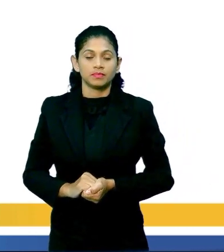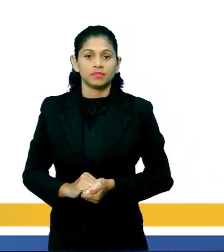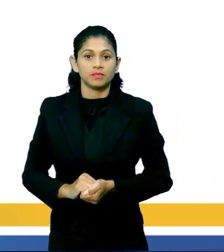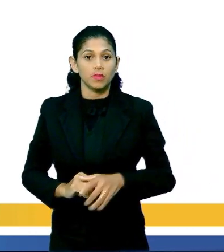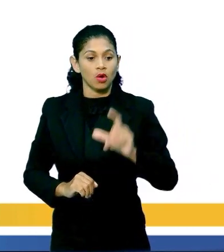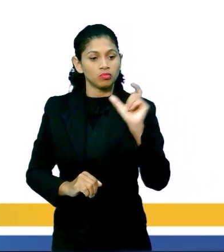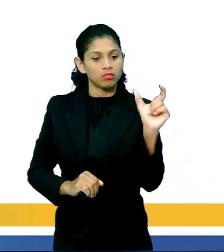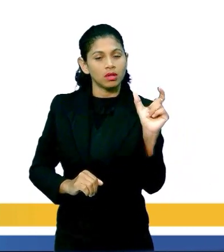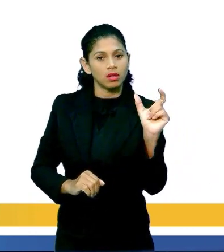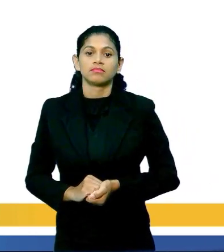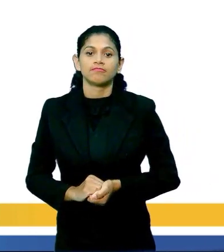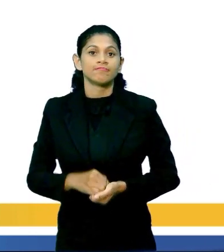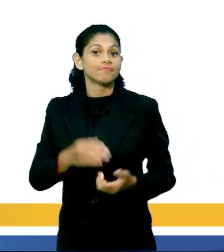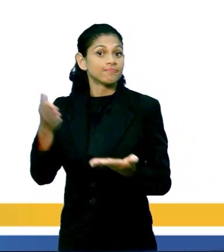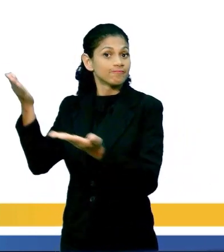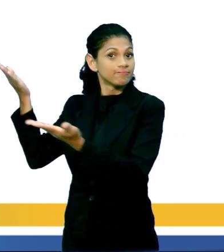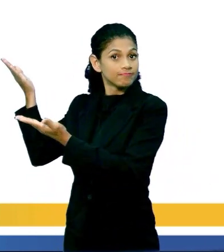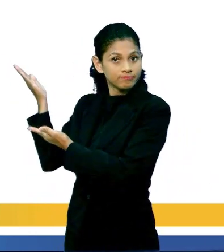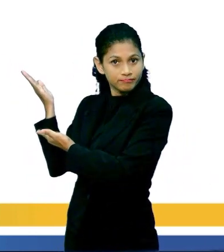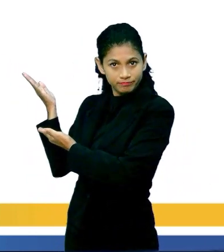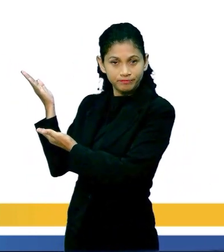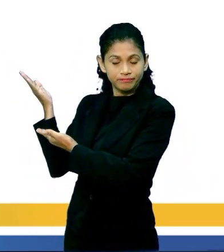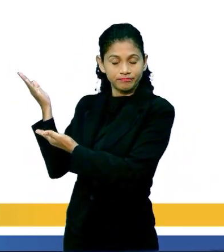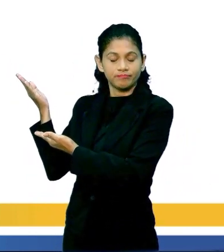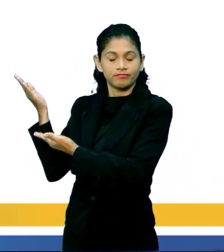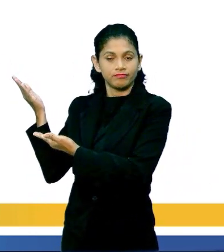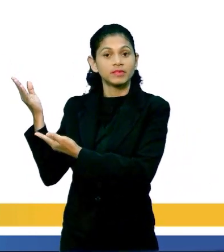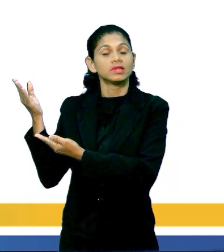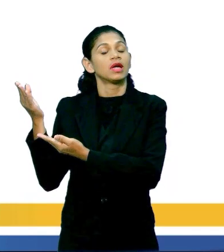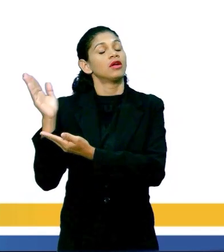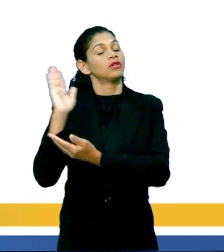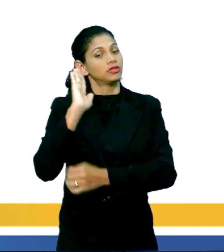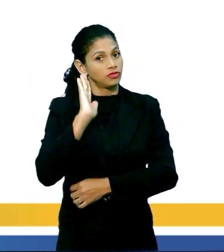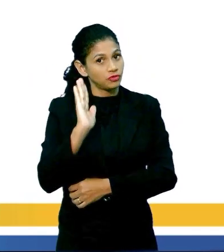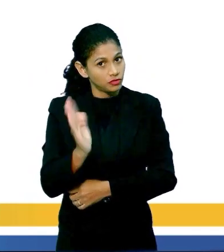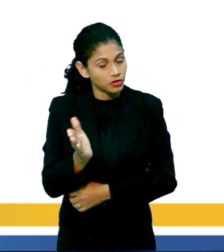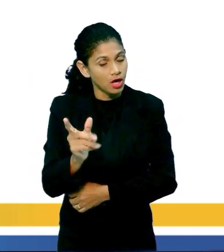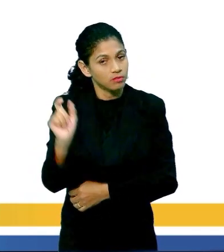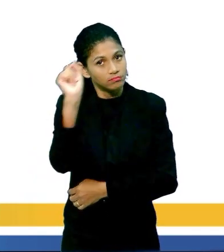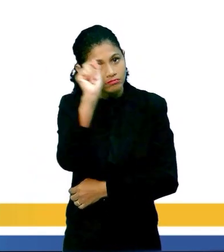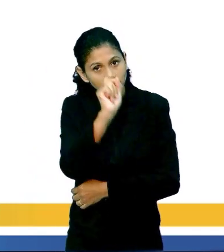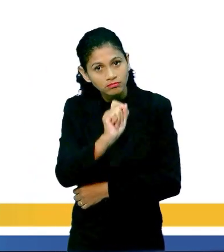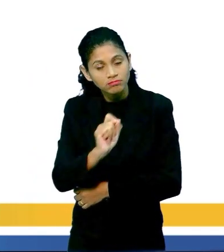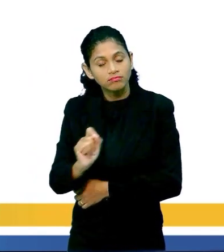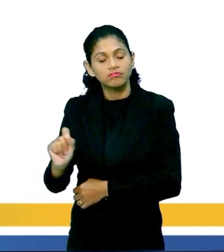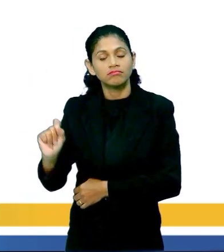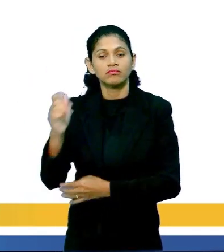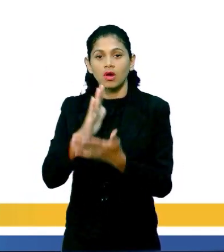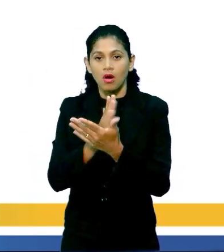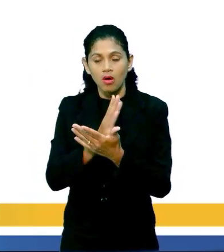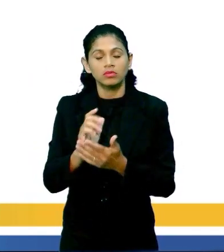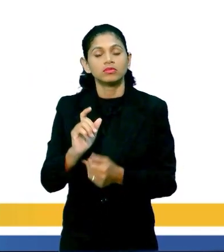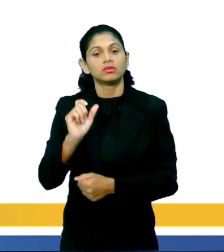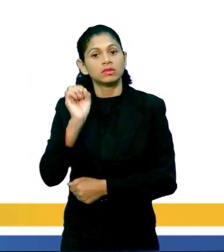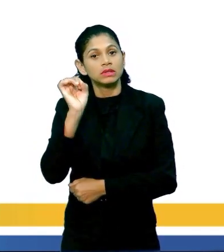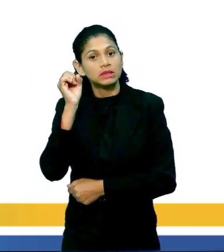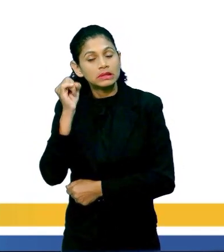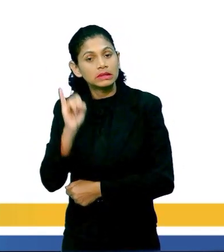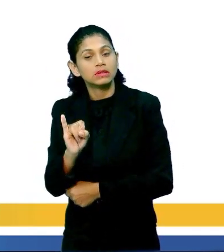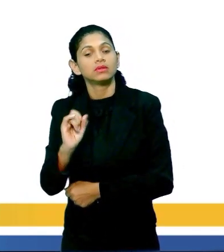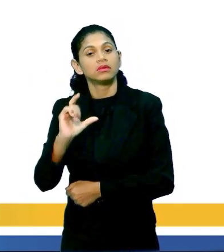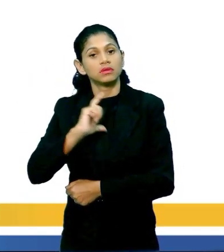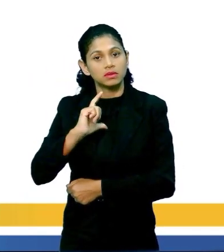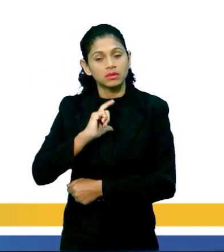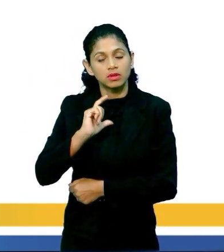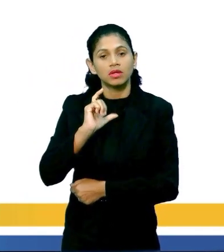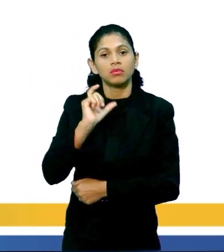palavras cognatas. Eu previamente já fiz algumas anotações. Se existirem mais palavras que vocês conhecem,